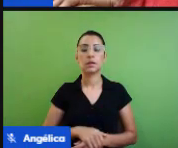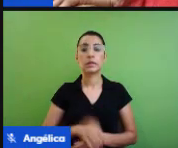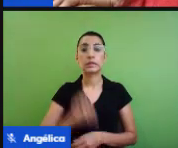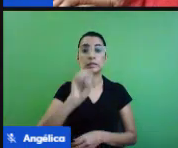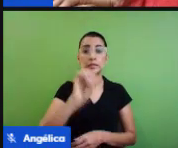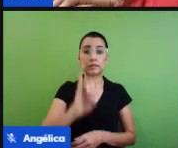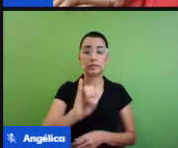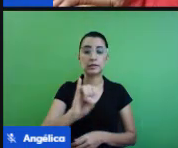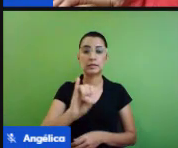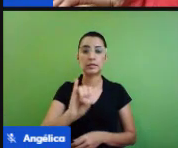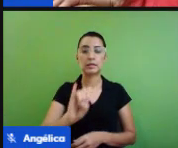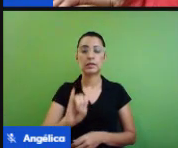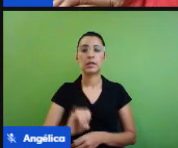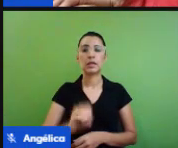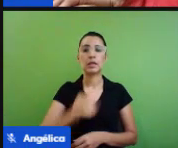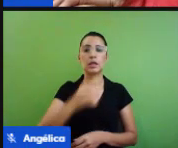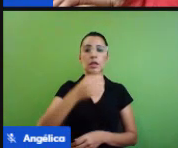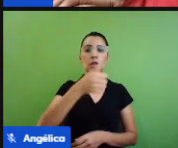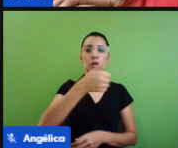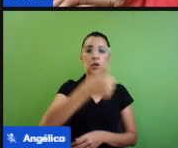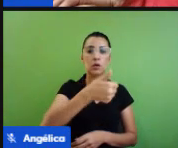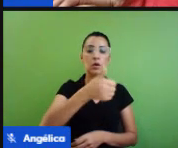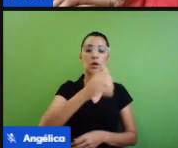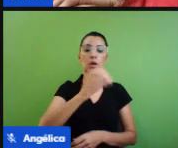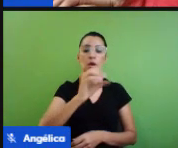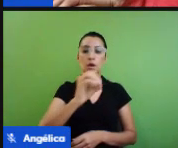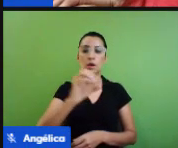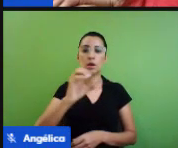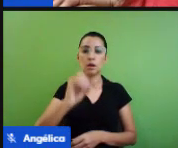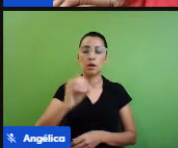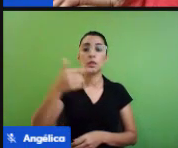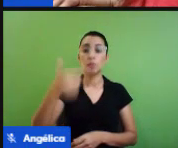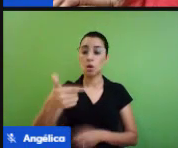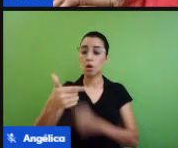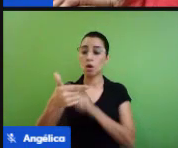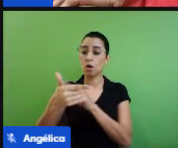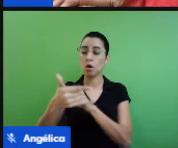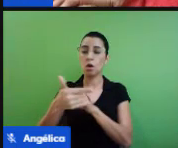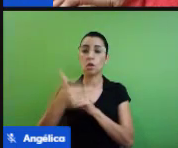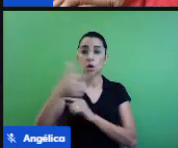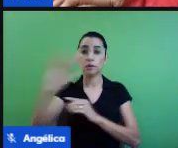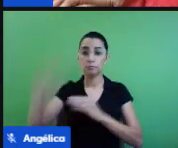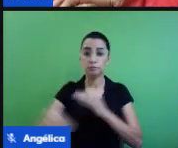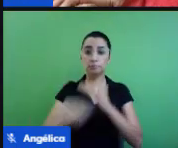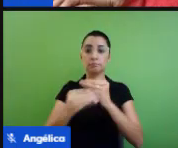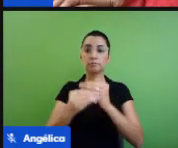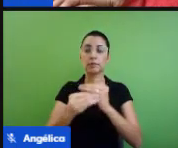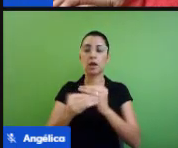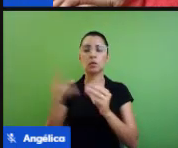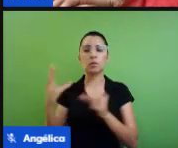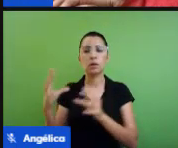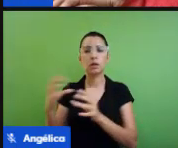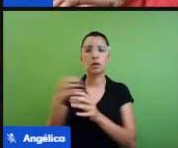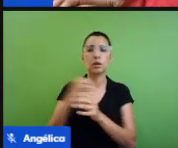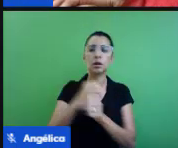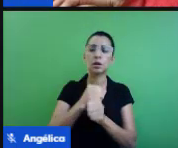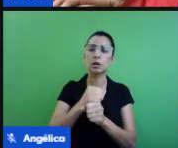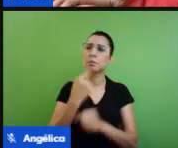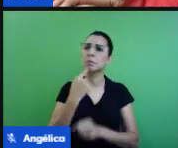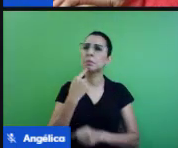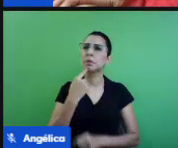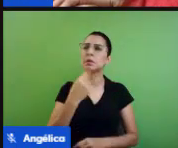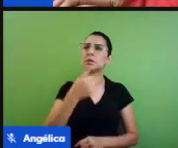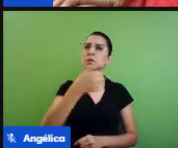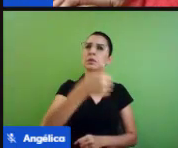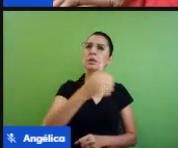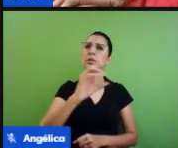do 100, ele não vai ser mais 100, ele vai ser 102. Aí o aluno vai fazer a estratégia, mas quanto que é 102?